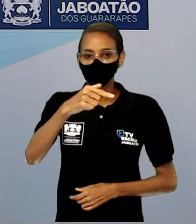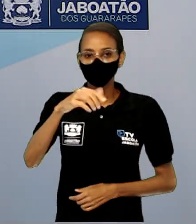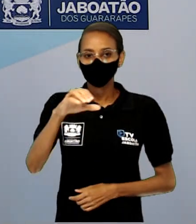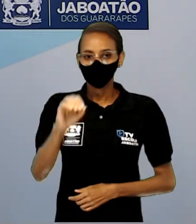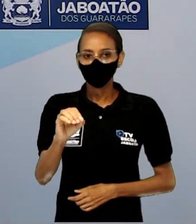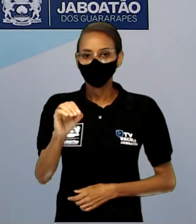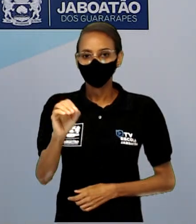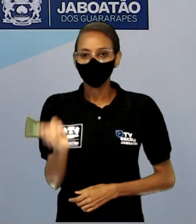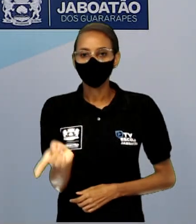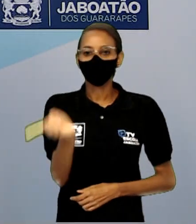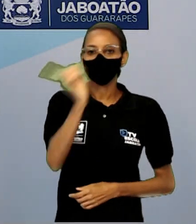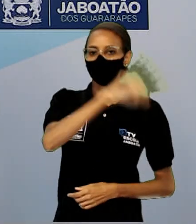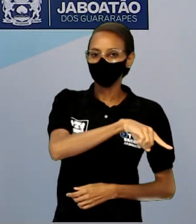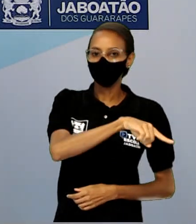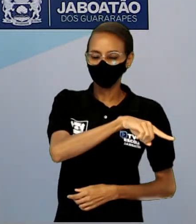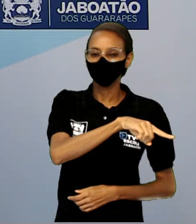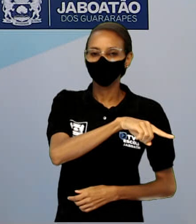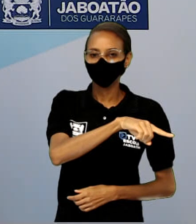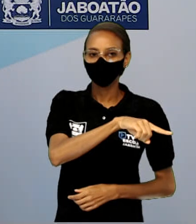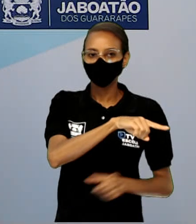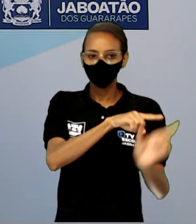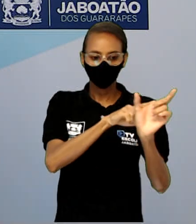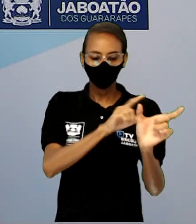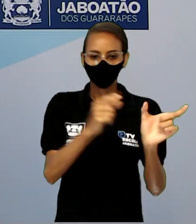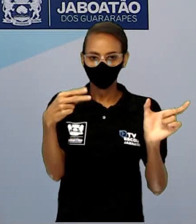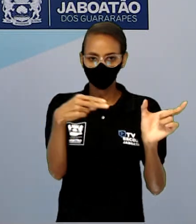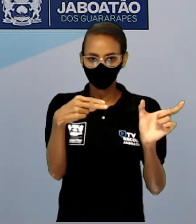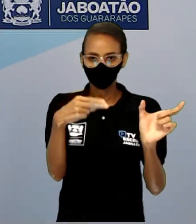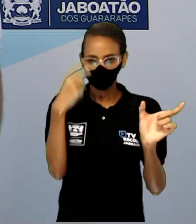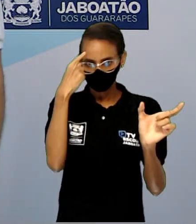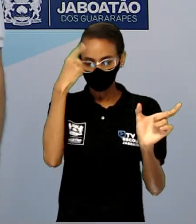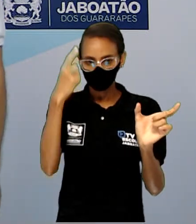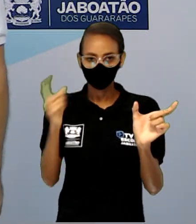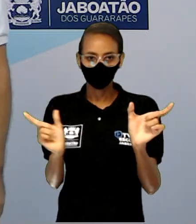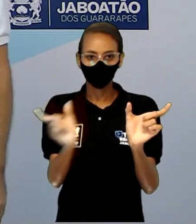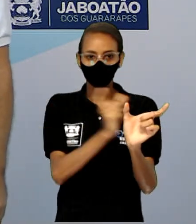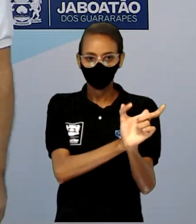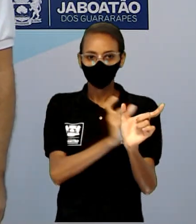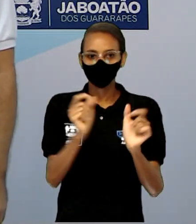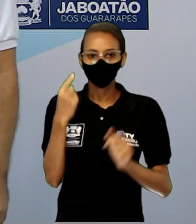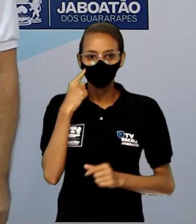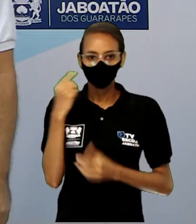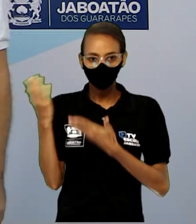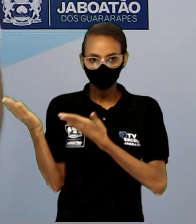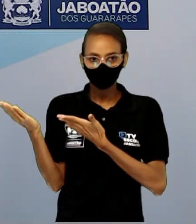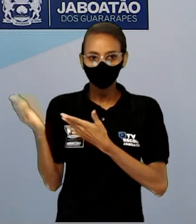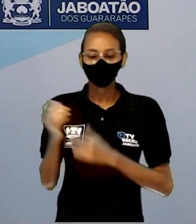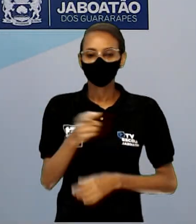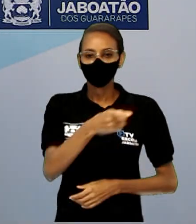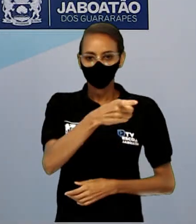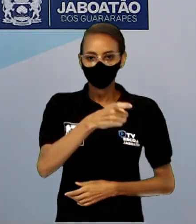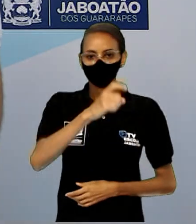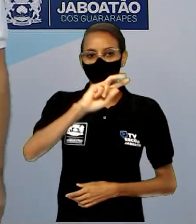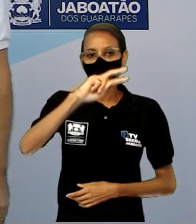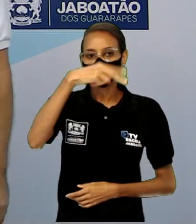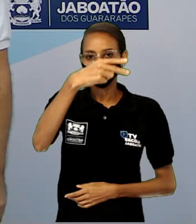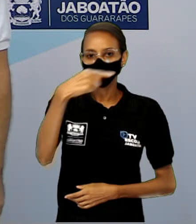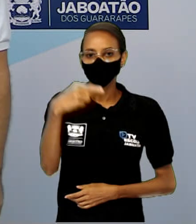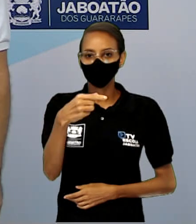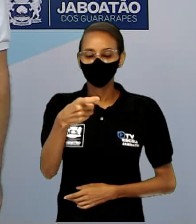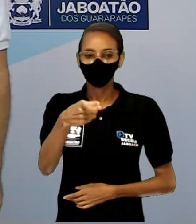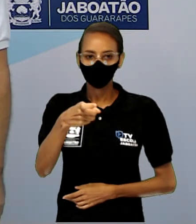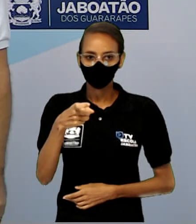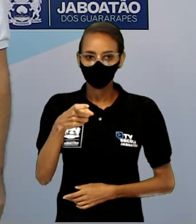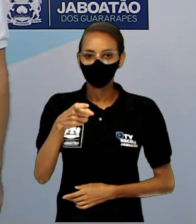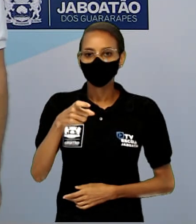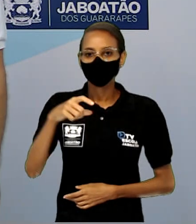Aqui está o terreno, essa parte verde, vamos dizer assim, é o nosso terreno. E como é uma região quadrada, vai ter lado x. Você sabe